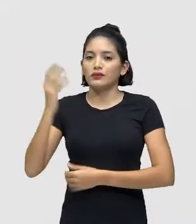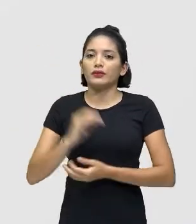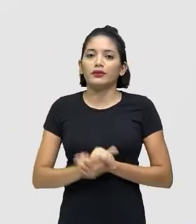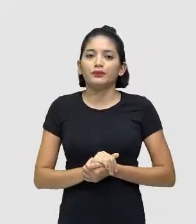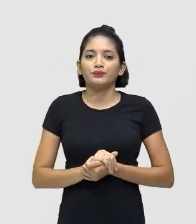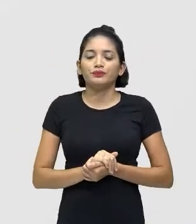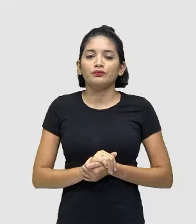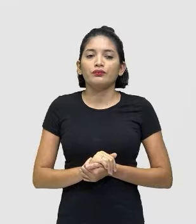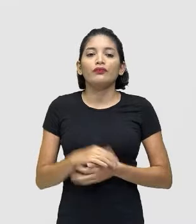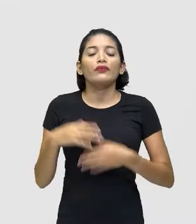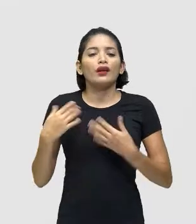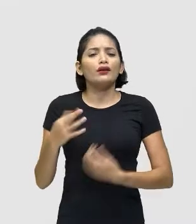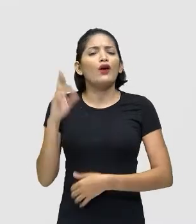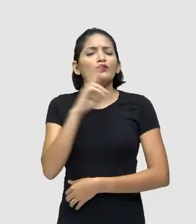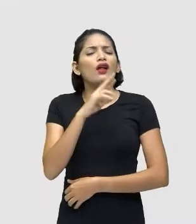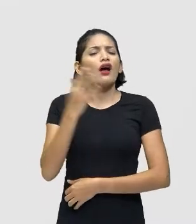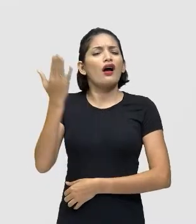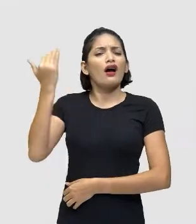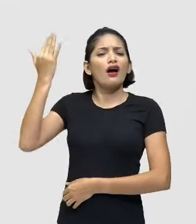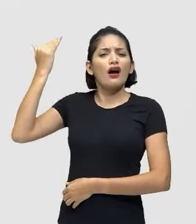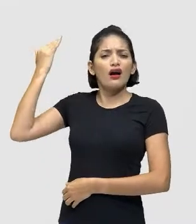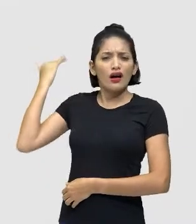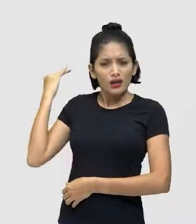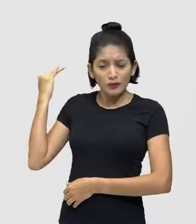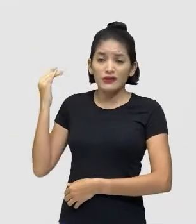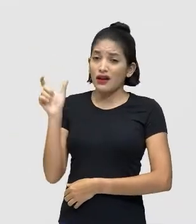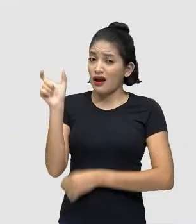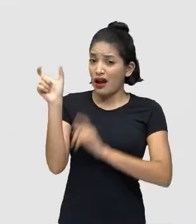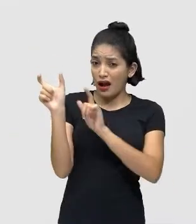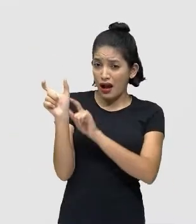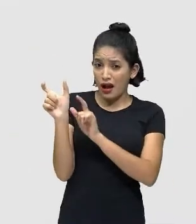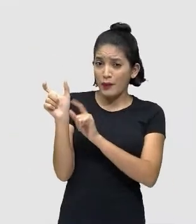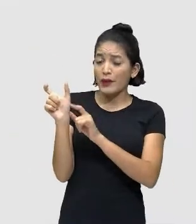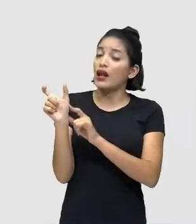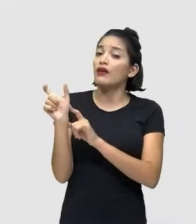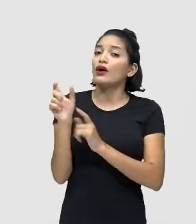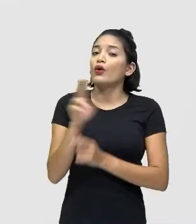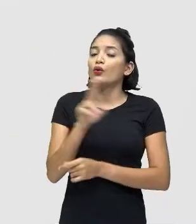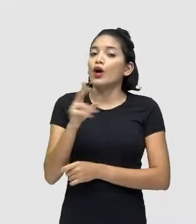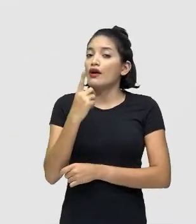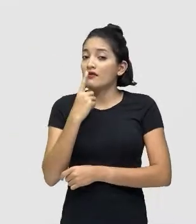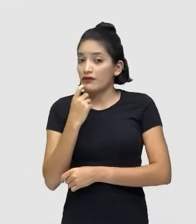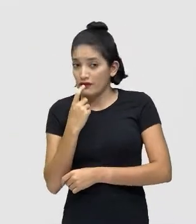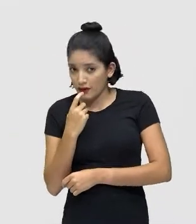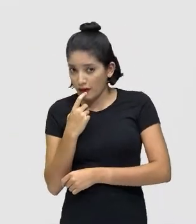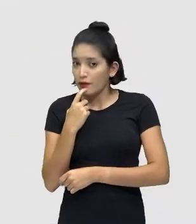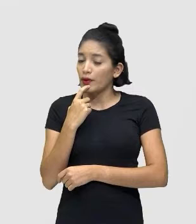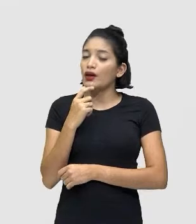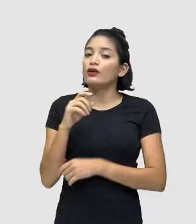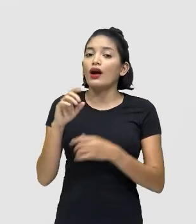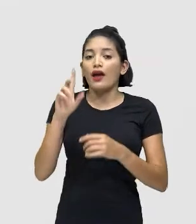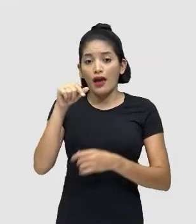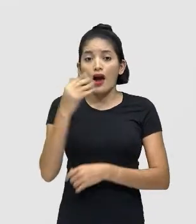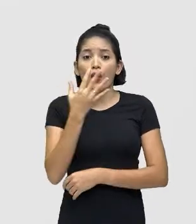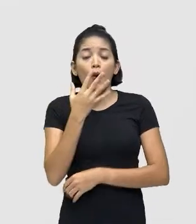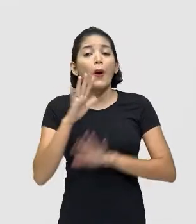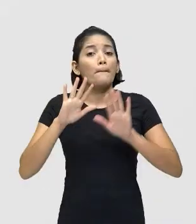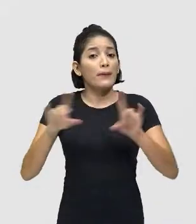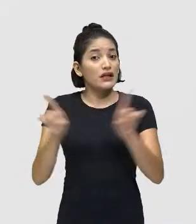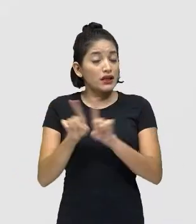do russo antigo, em que a mesma palavra, no caso vermelha, se refere à cor, mas